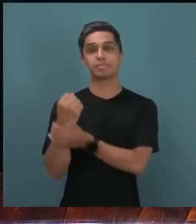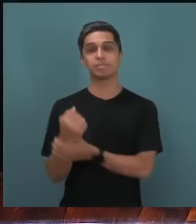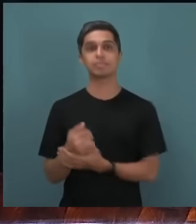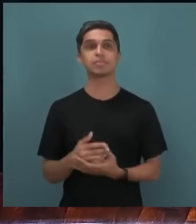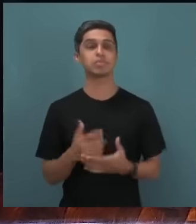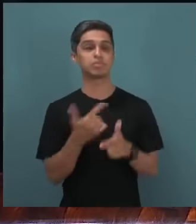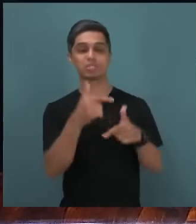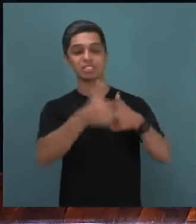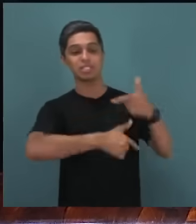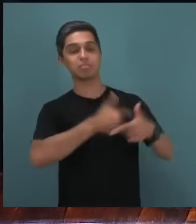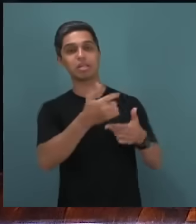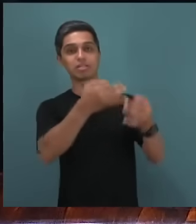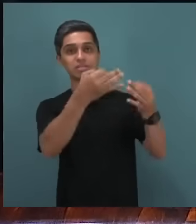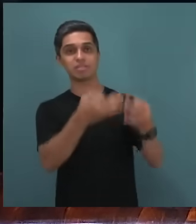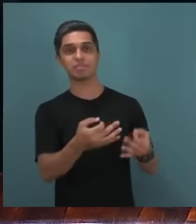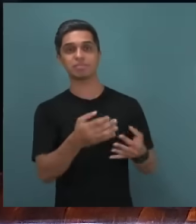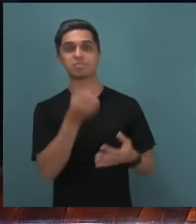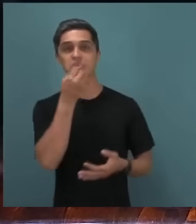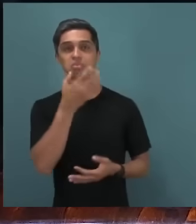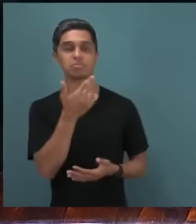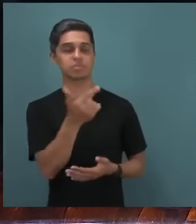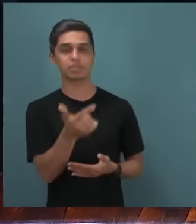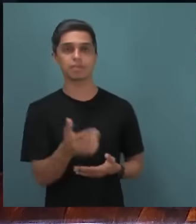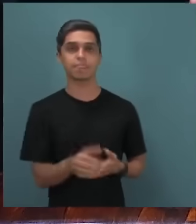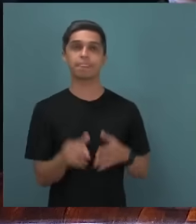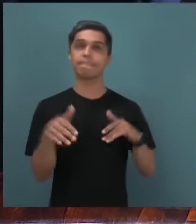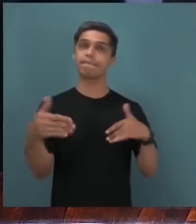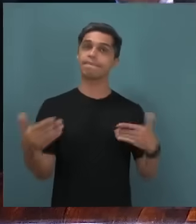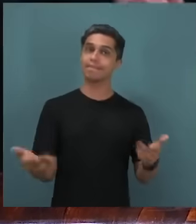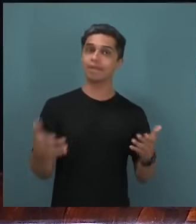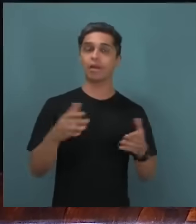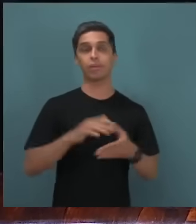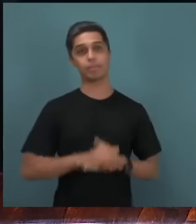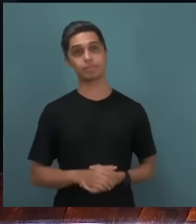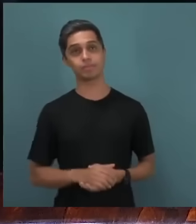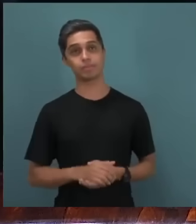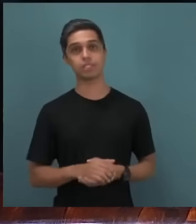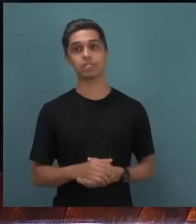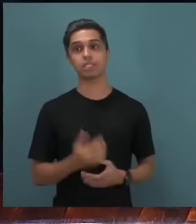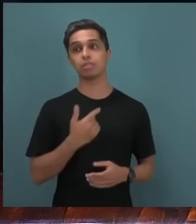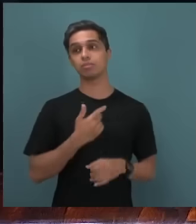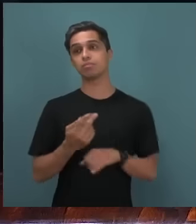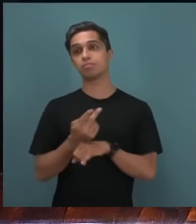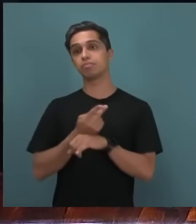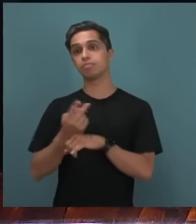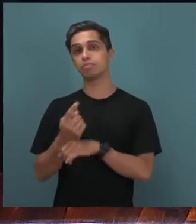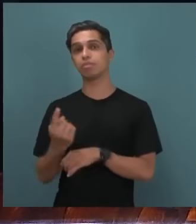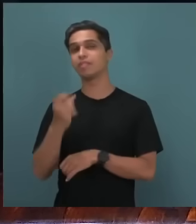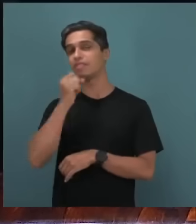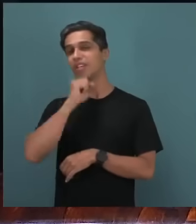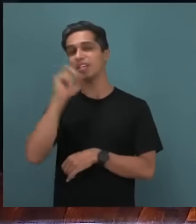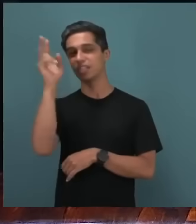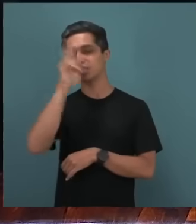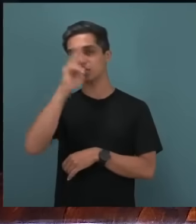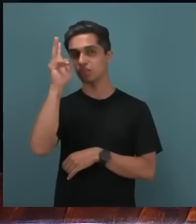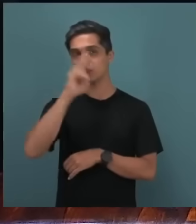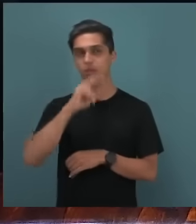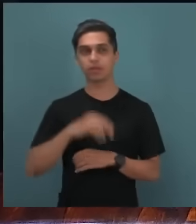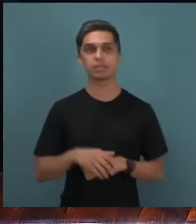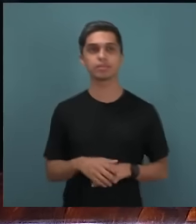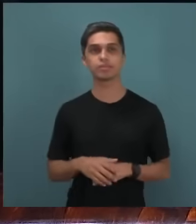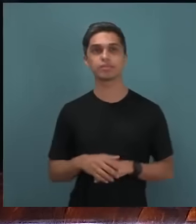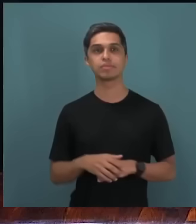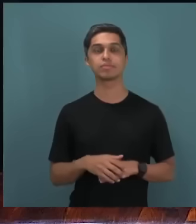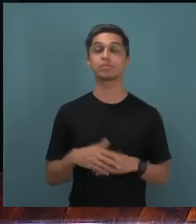decente. Enquanto isso, aí me socorri a uma velha história,